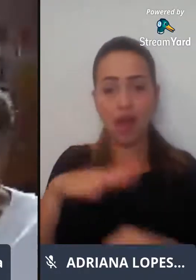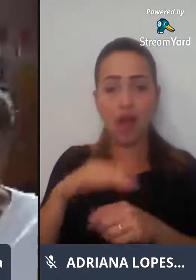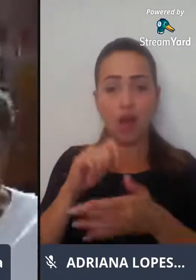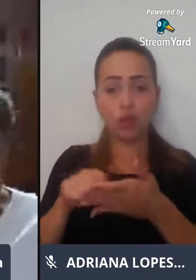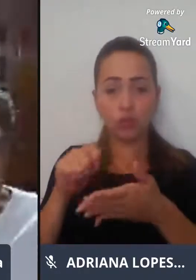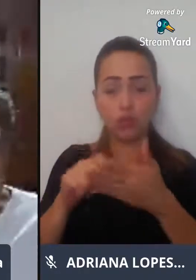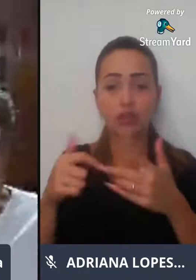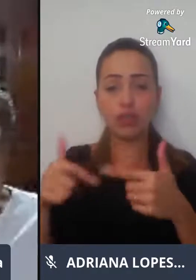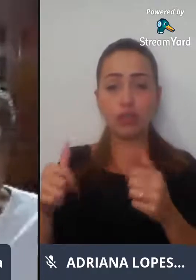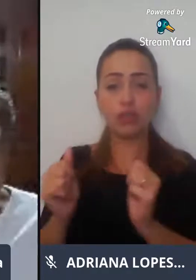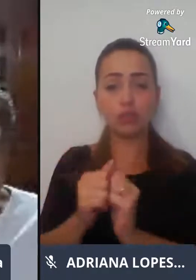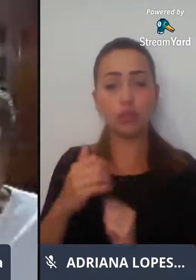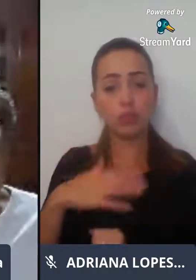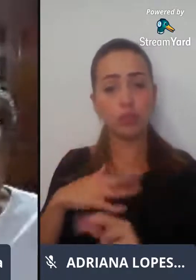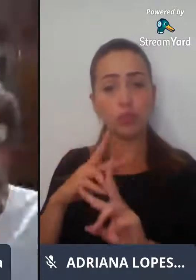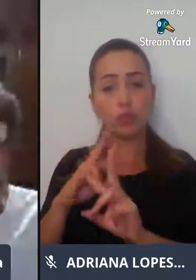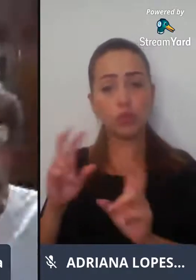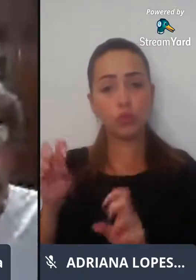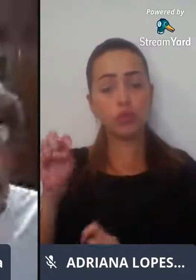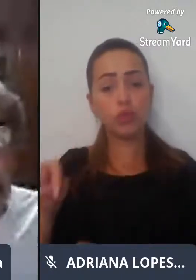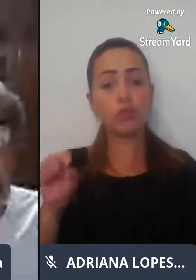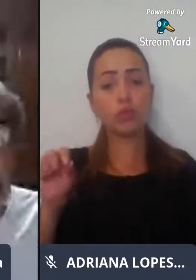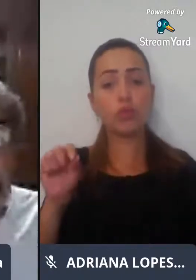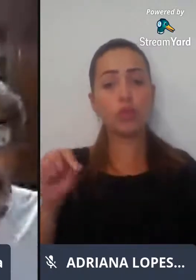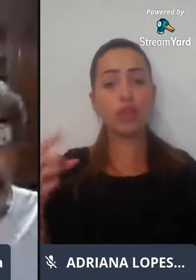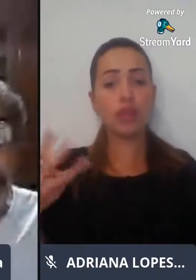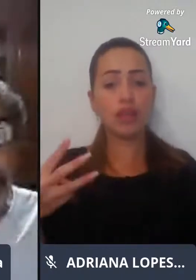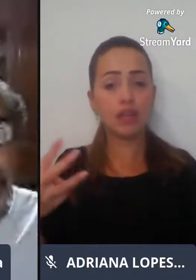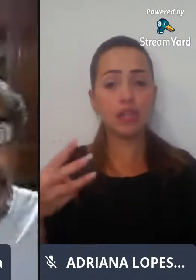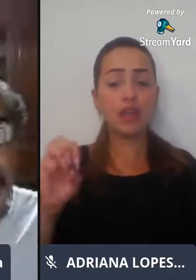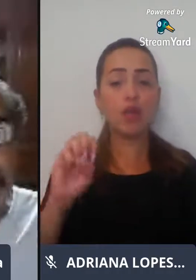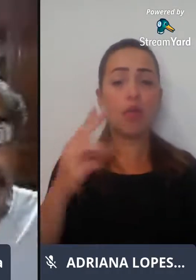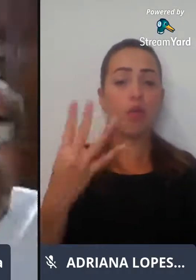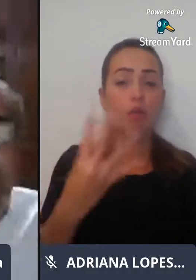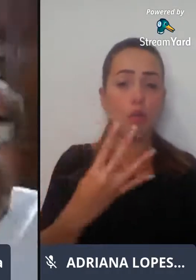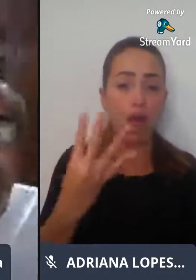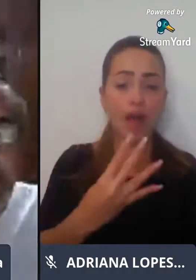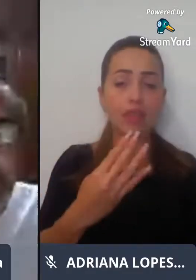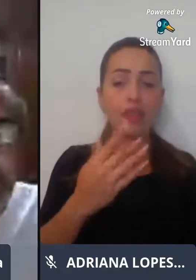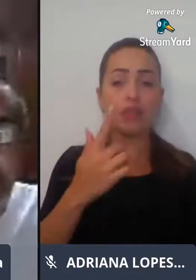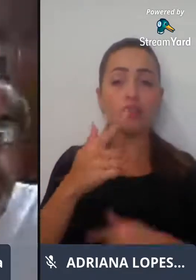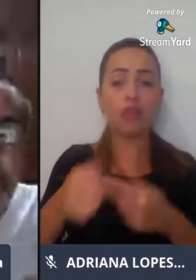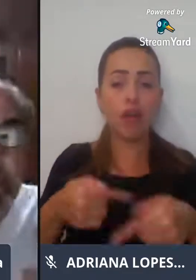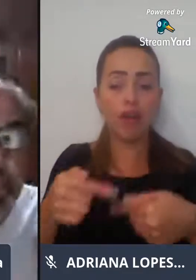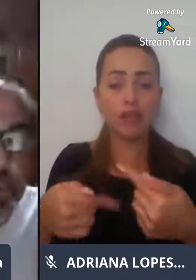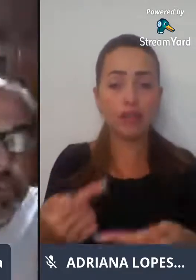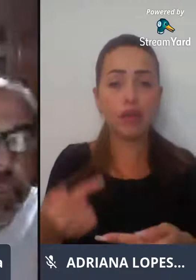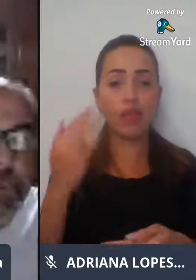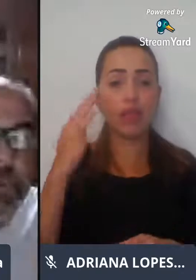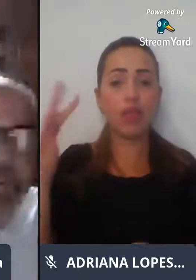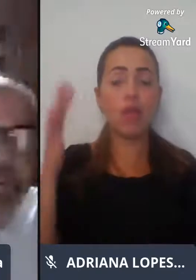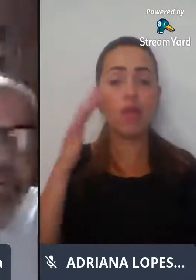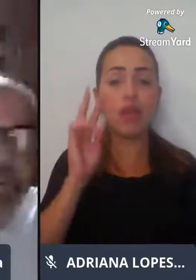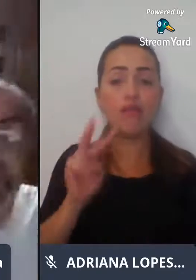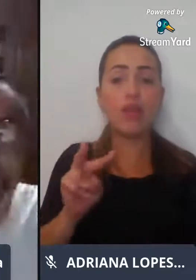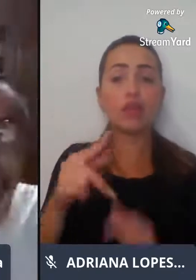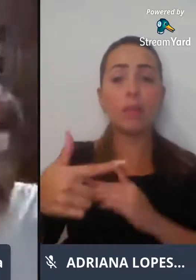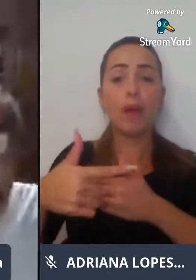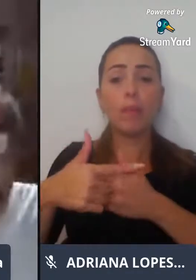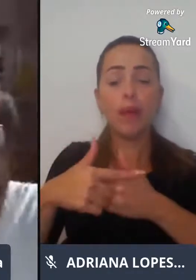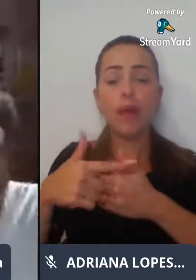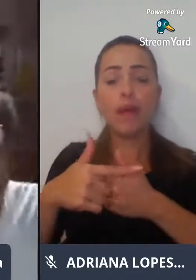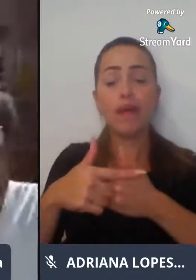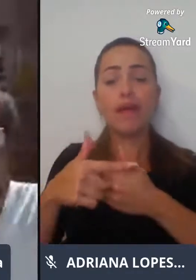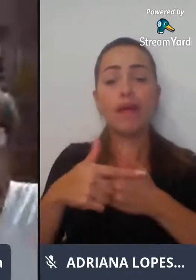com isso também, na questão da terceira para uma quarta geração da teoria da atividade, vendo o papel dos vídeos e vendo como